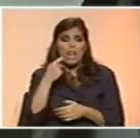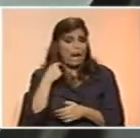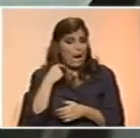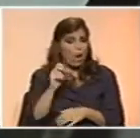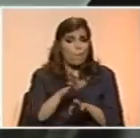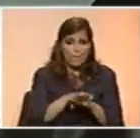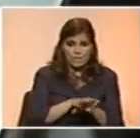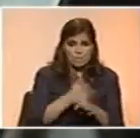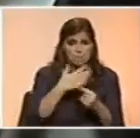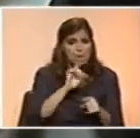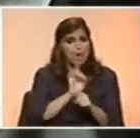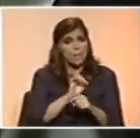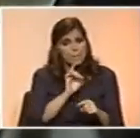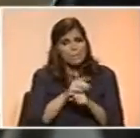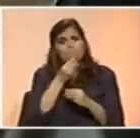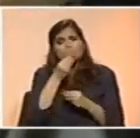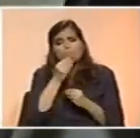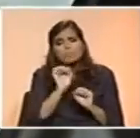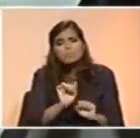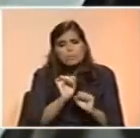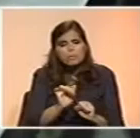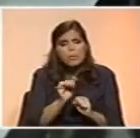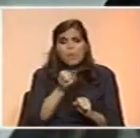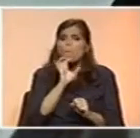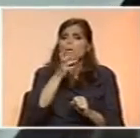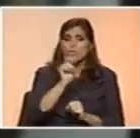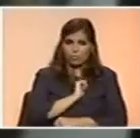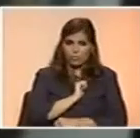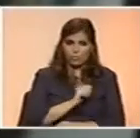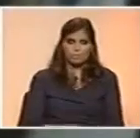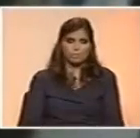peixe, mas mantendo os sabores típicos do nosso país.